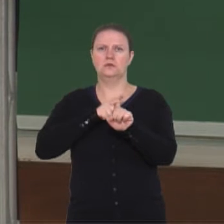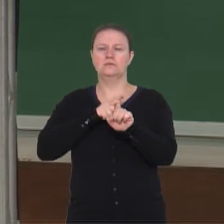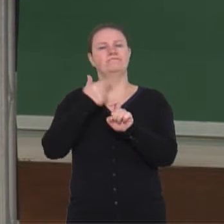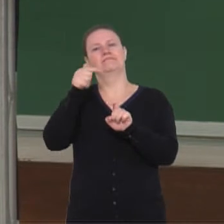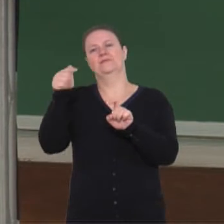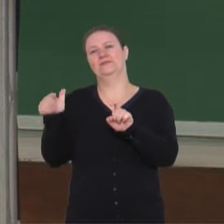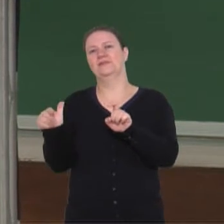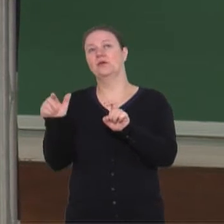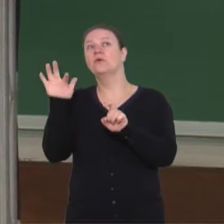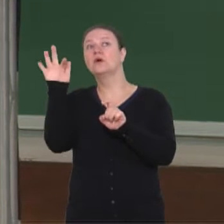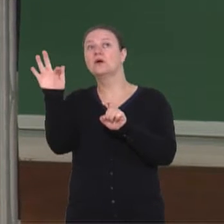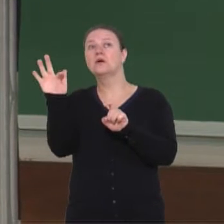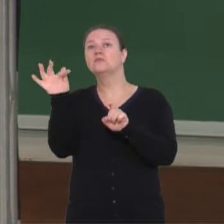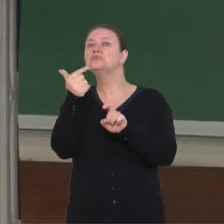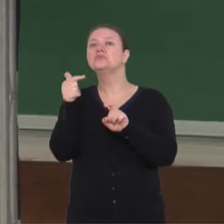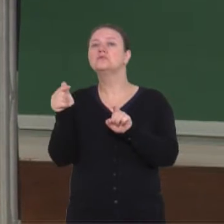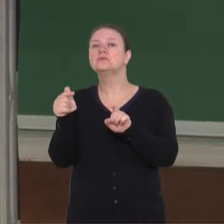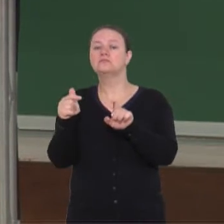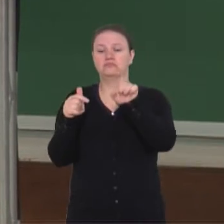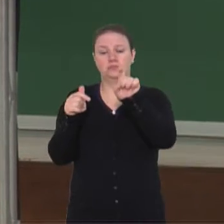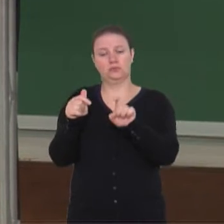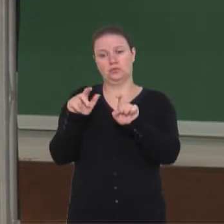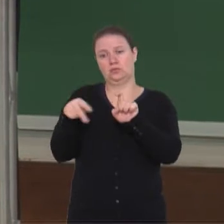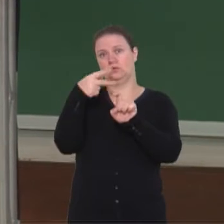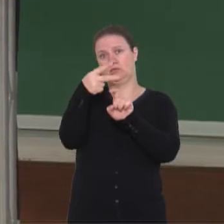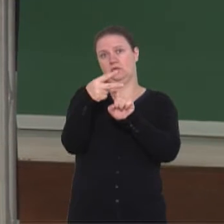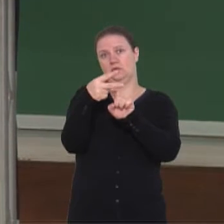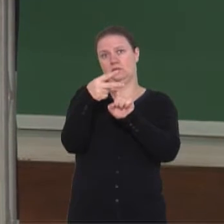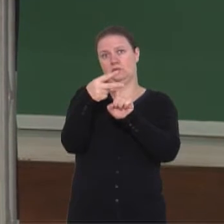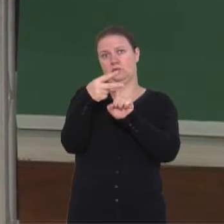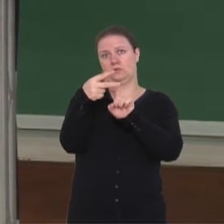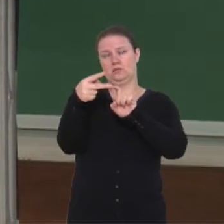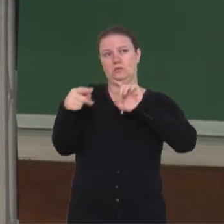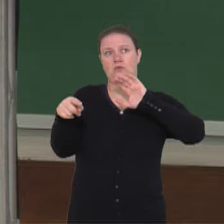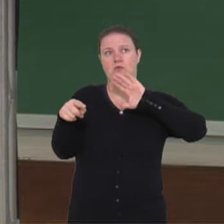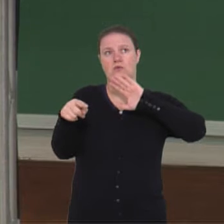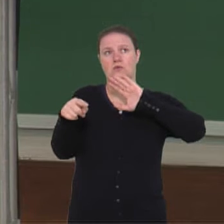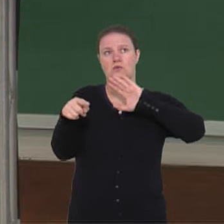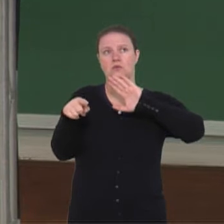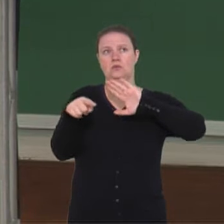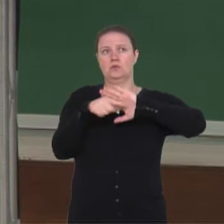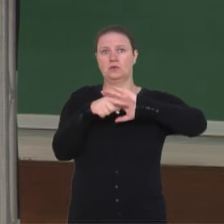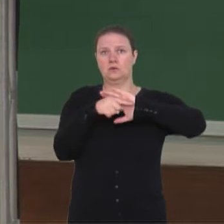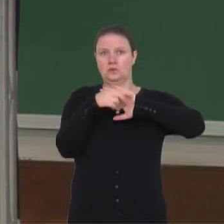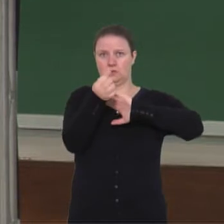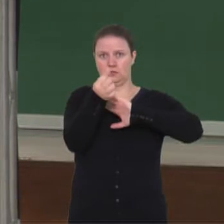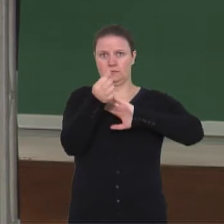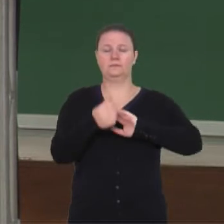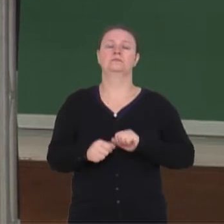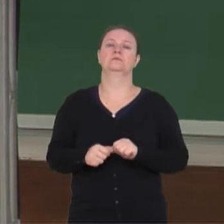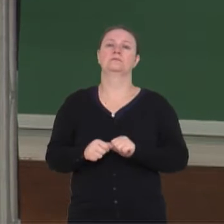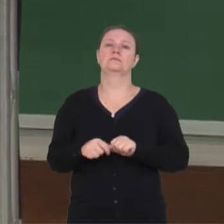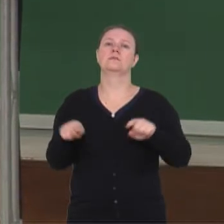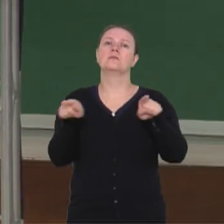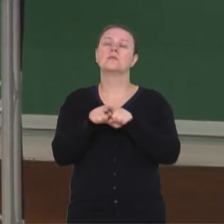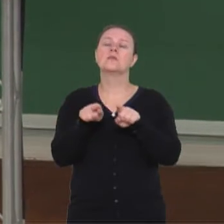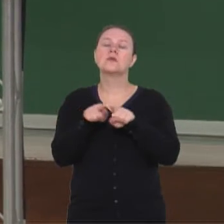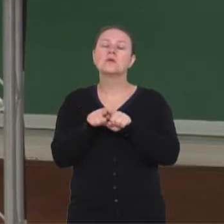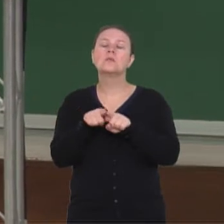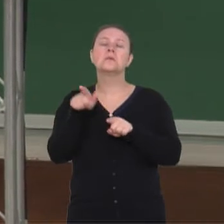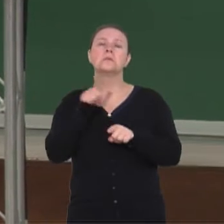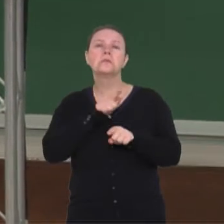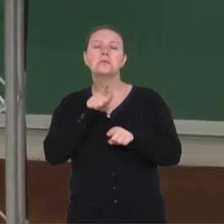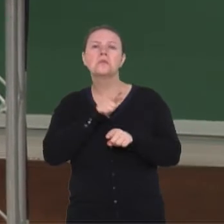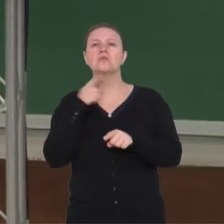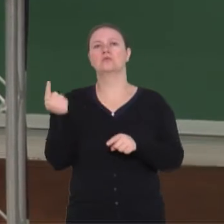Nenhum. Logo, sobra o x ao quadrado no negativo 6. Mas eu tenho x e tenho o coeficiente independente.